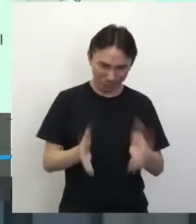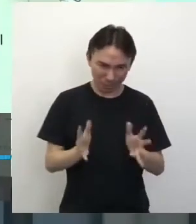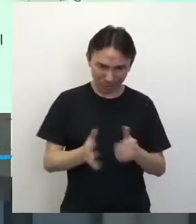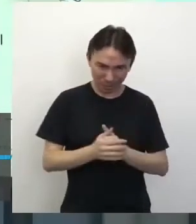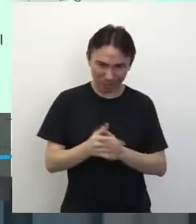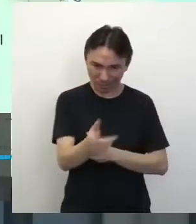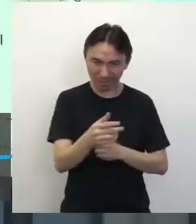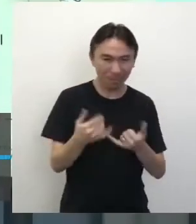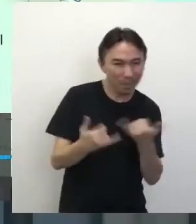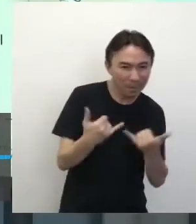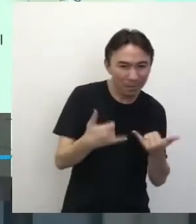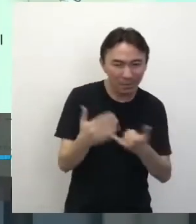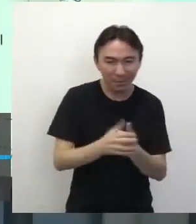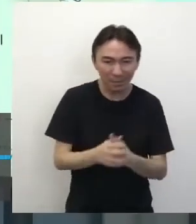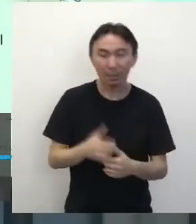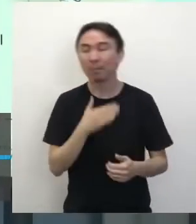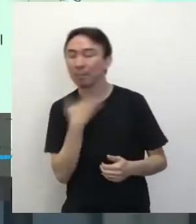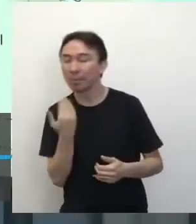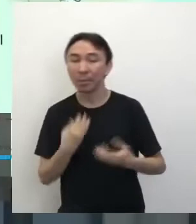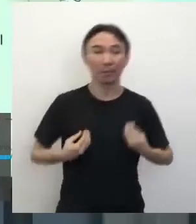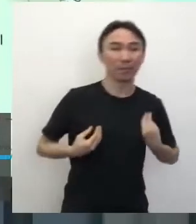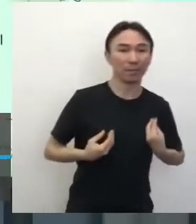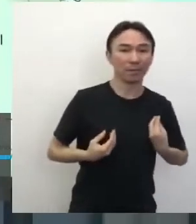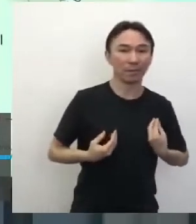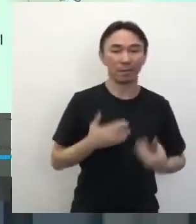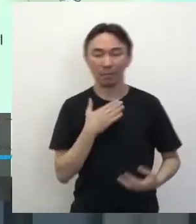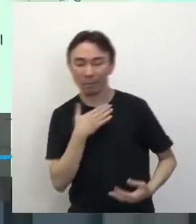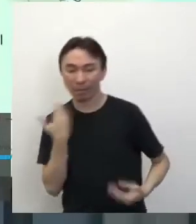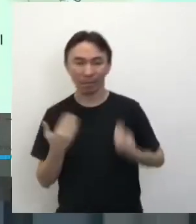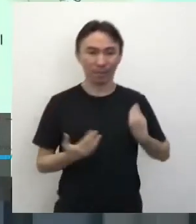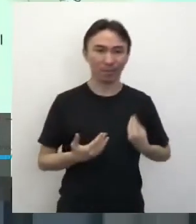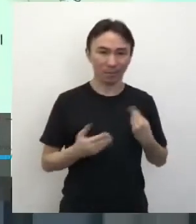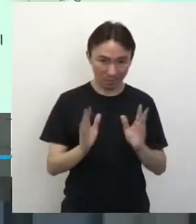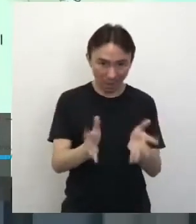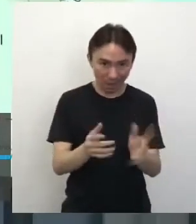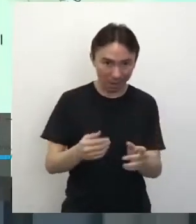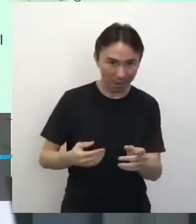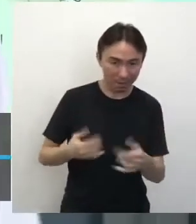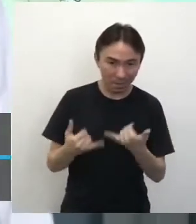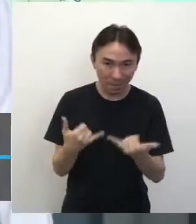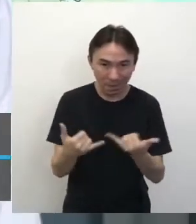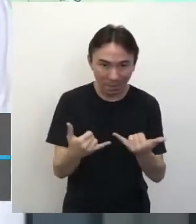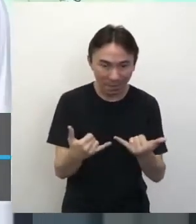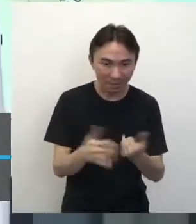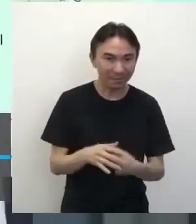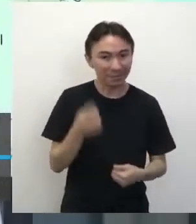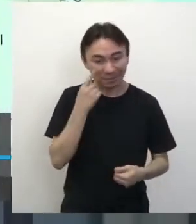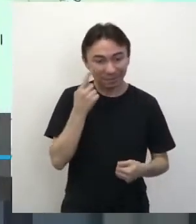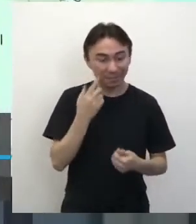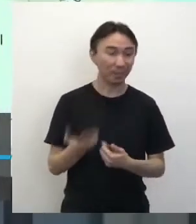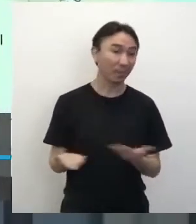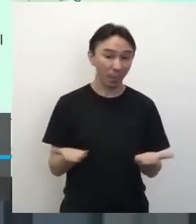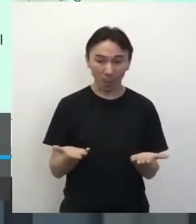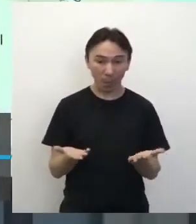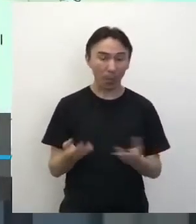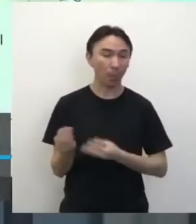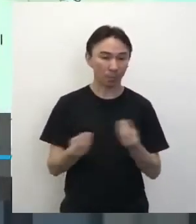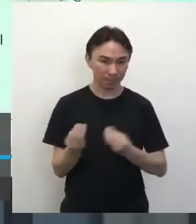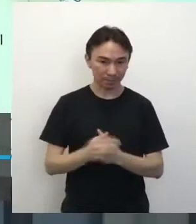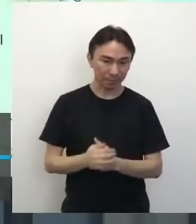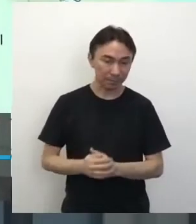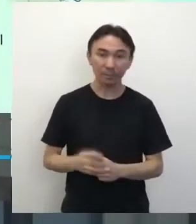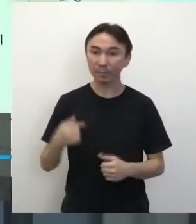morto-vivo. Vocês já brincaram de morto-vivo? Eu quero ver se eu consigo pegar o câmera hoje aqui, tá? Porque é assim, eu vou falar